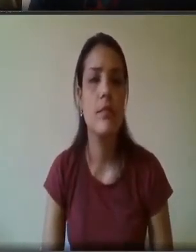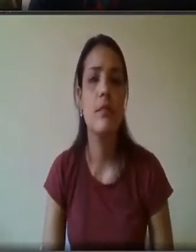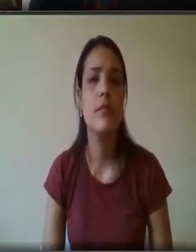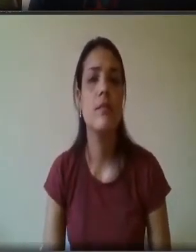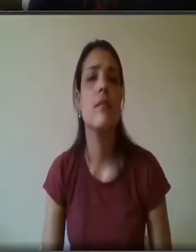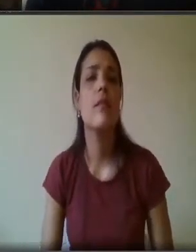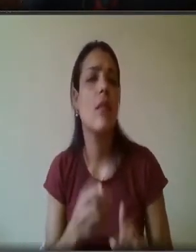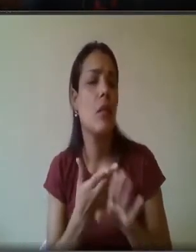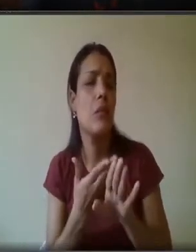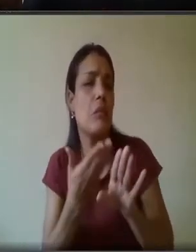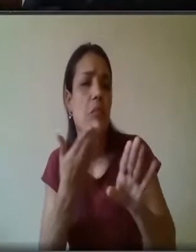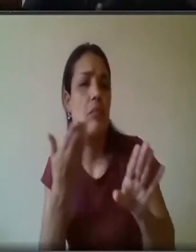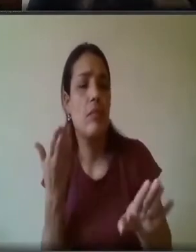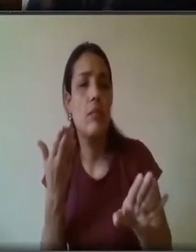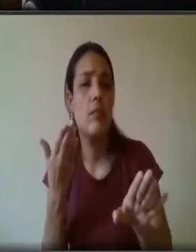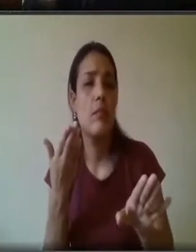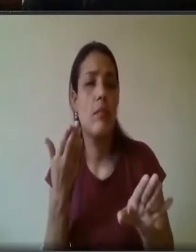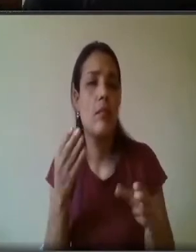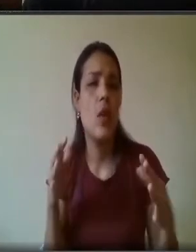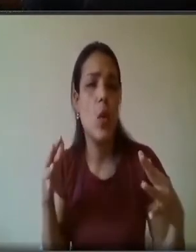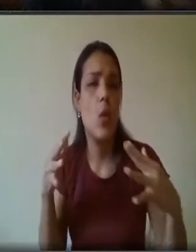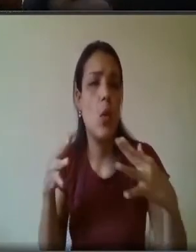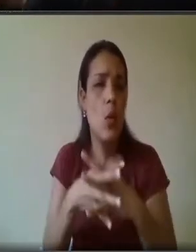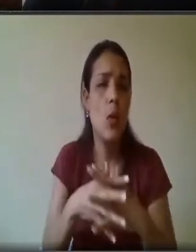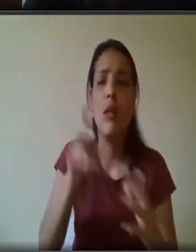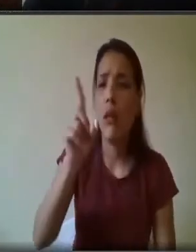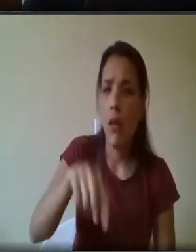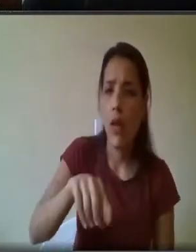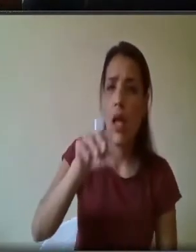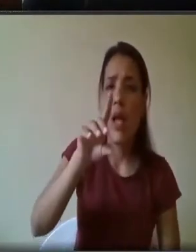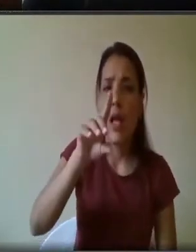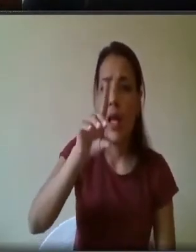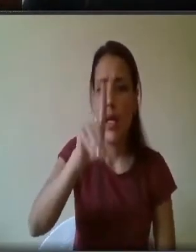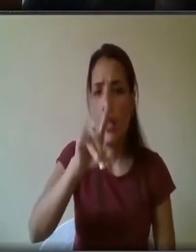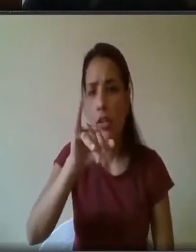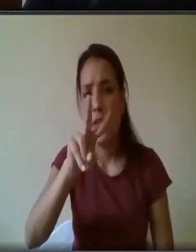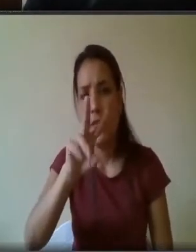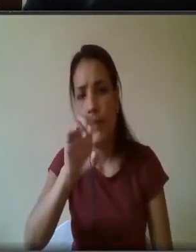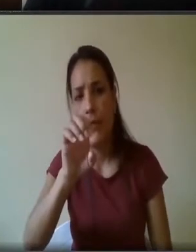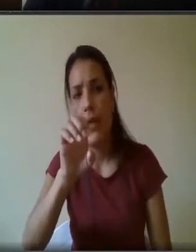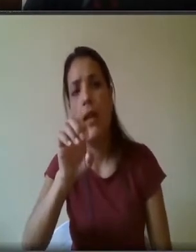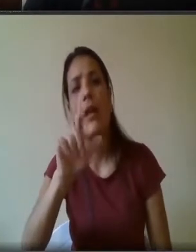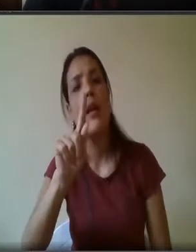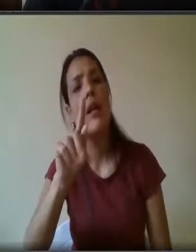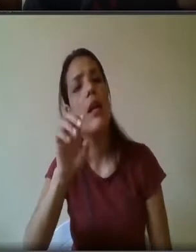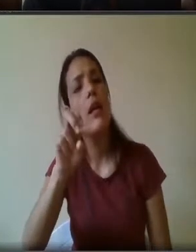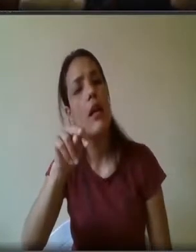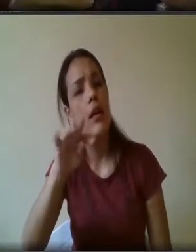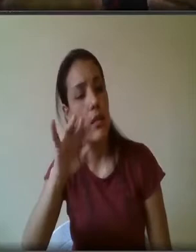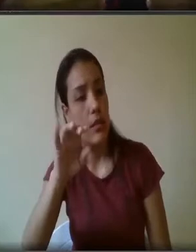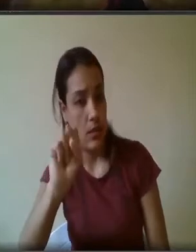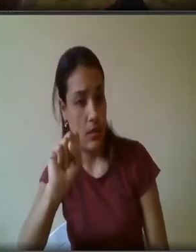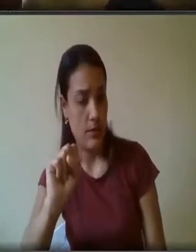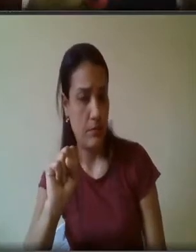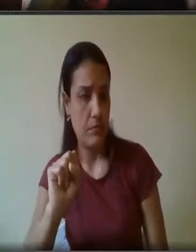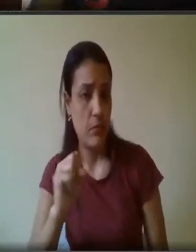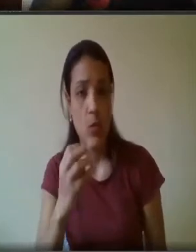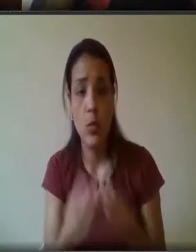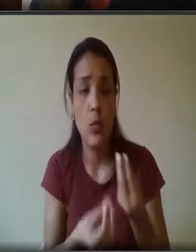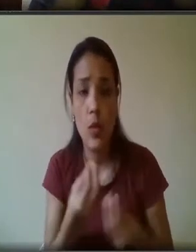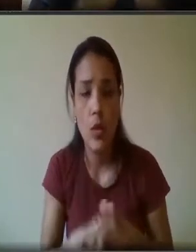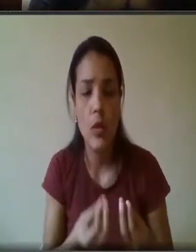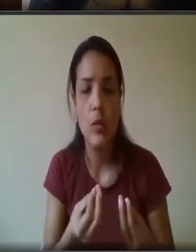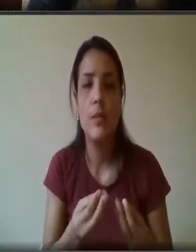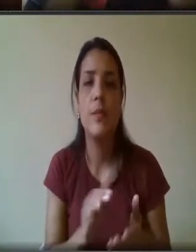separação é divergente. E como é que é esses transformantes, esses tangenciais? Bom, aí as placas não vão